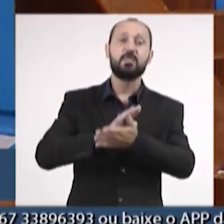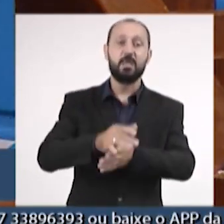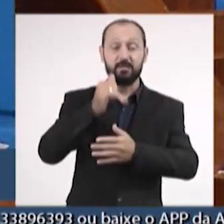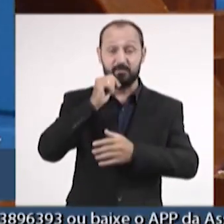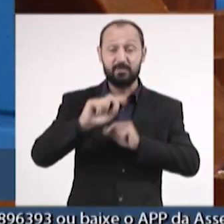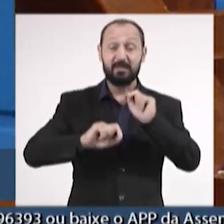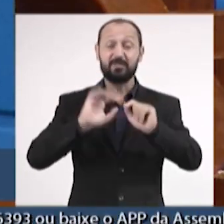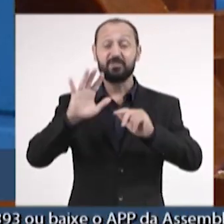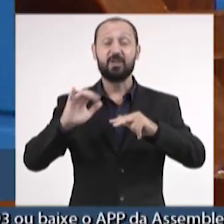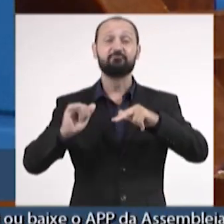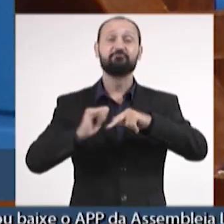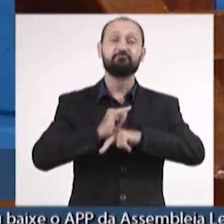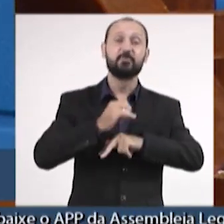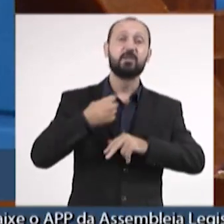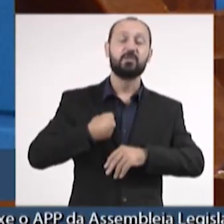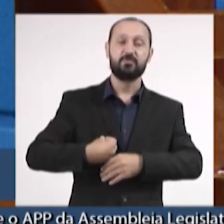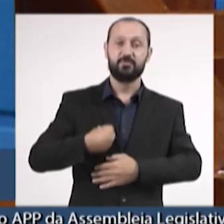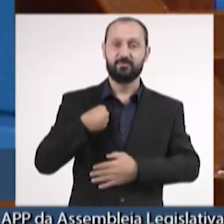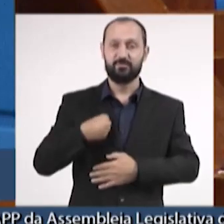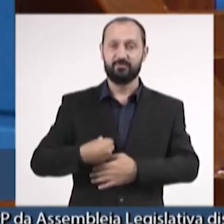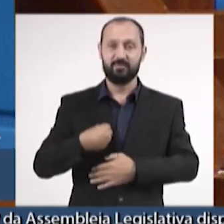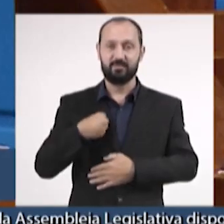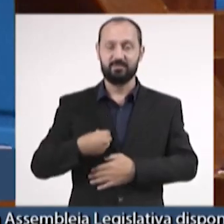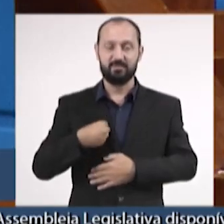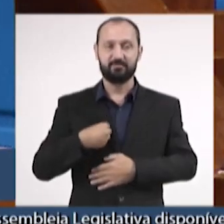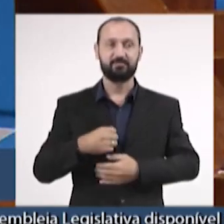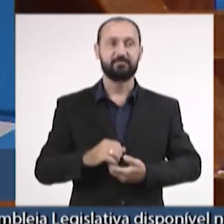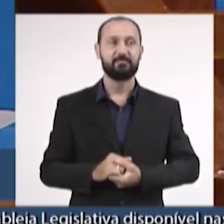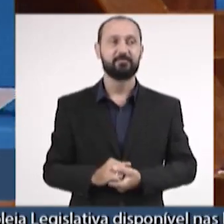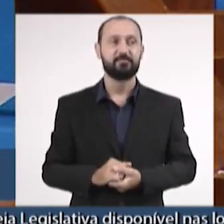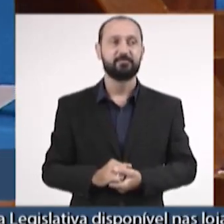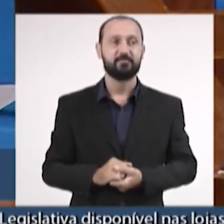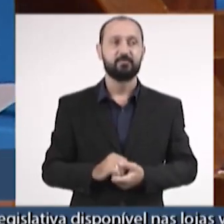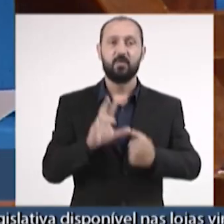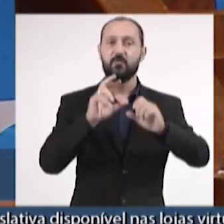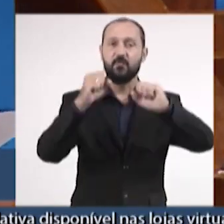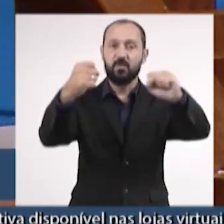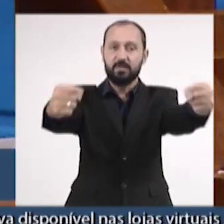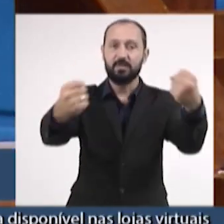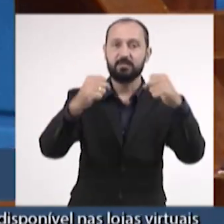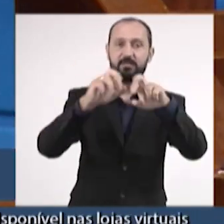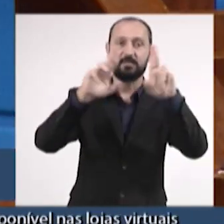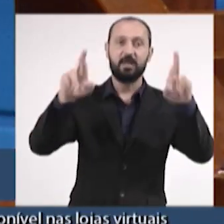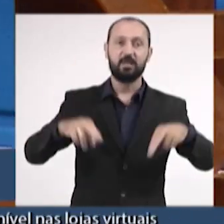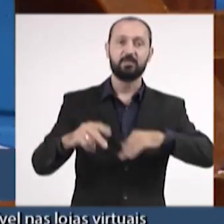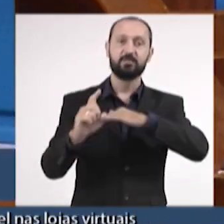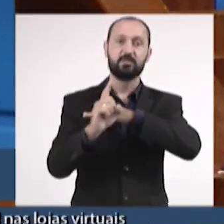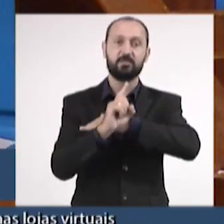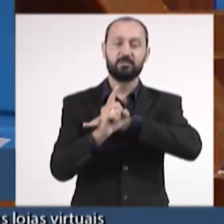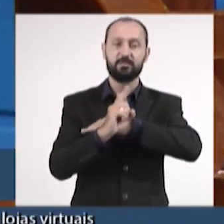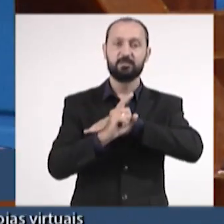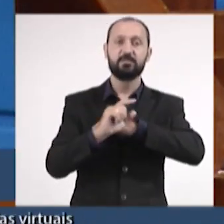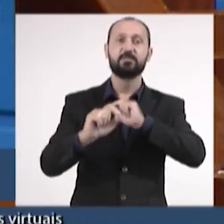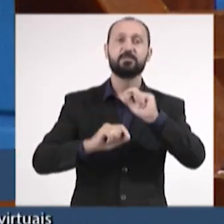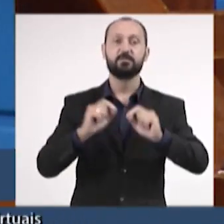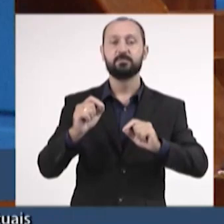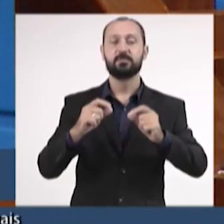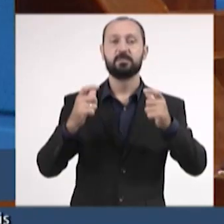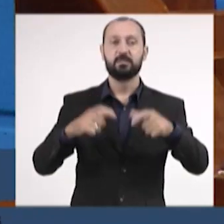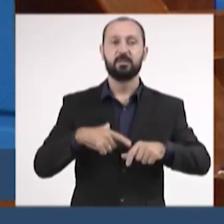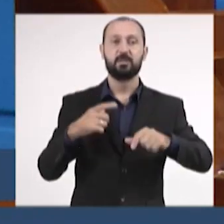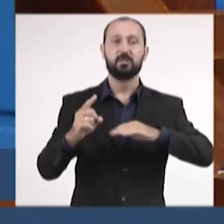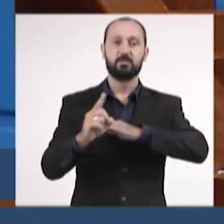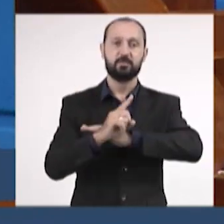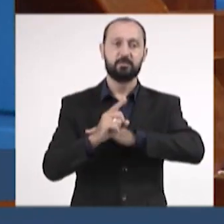mulheres vítimas e sobreviventes da violência, fortalecimento da rede de atendimento e das unidades móveis